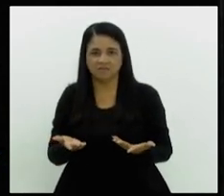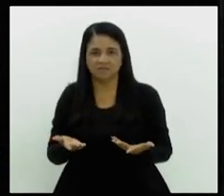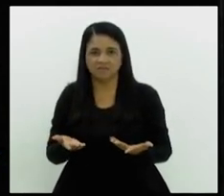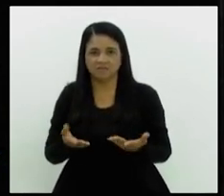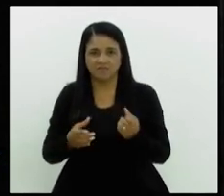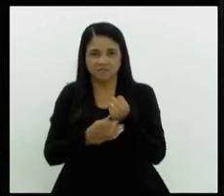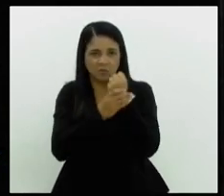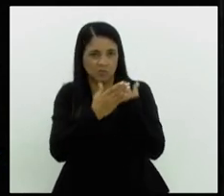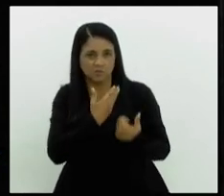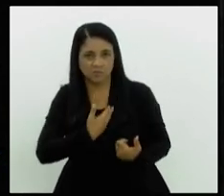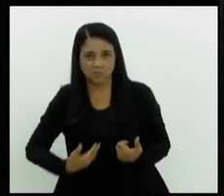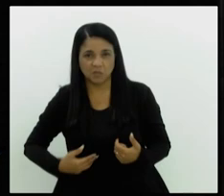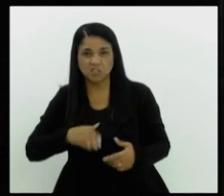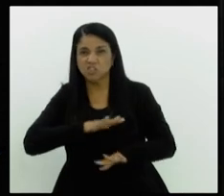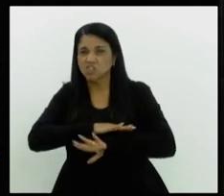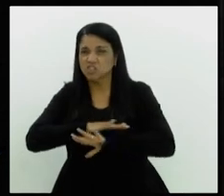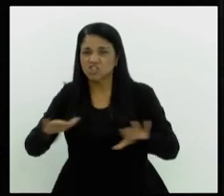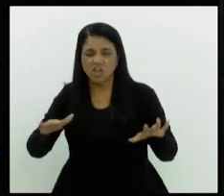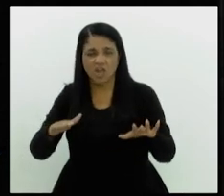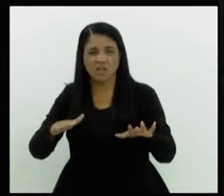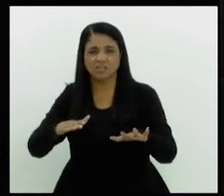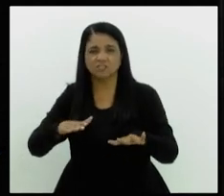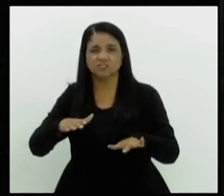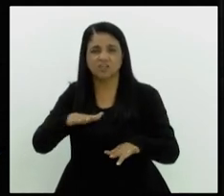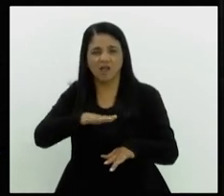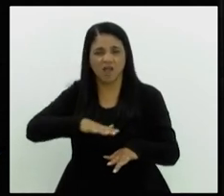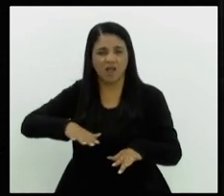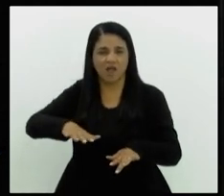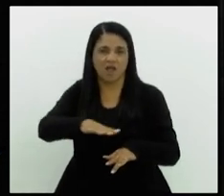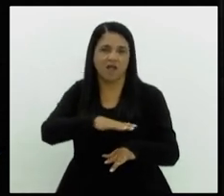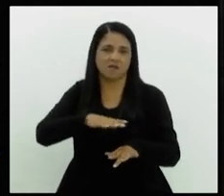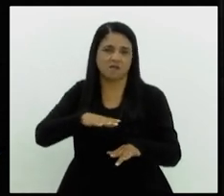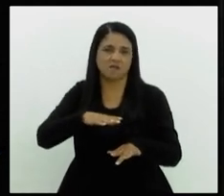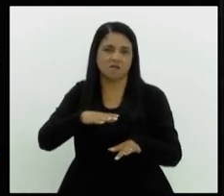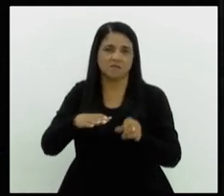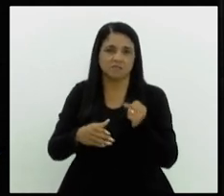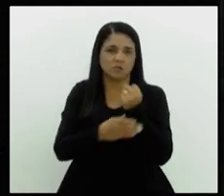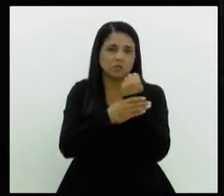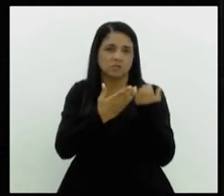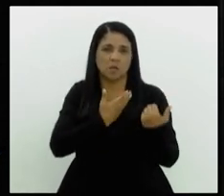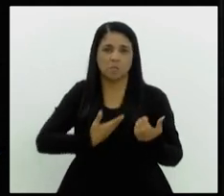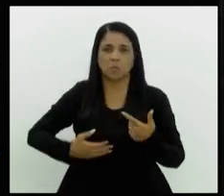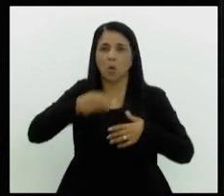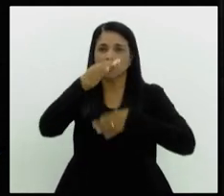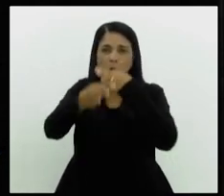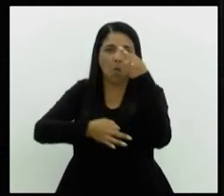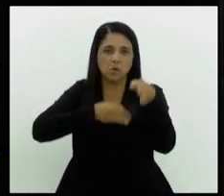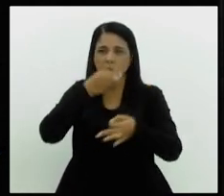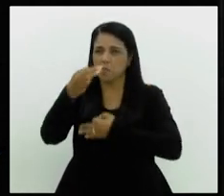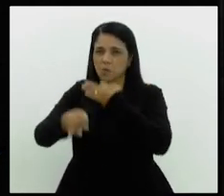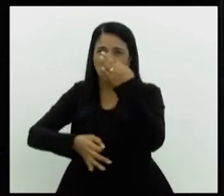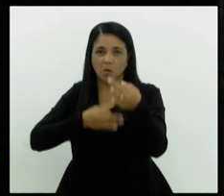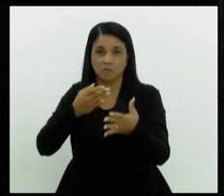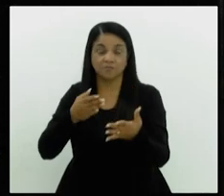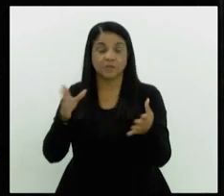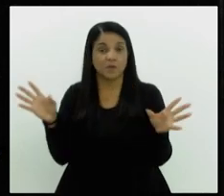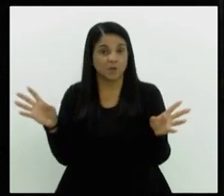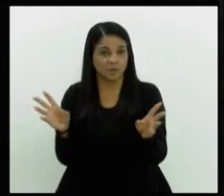Chega de palpiteiros atuando na área de segurança pública. E para